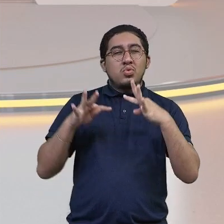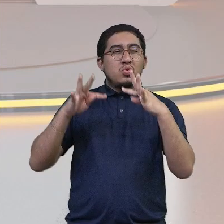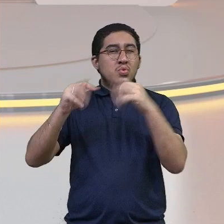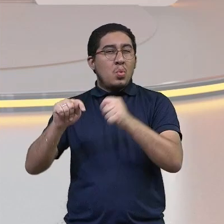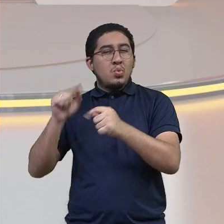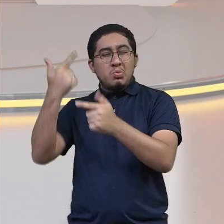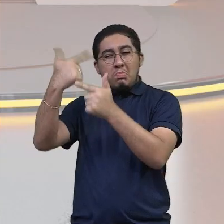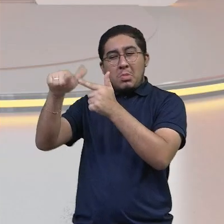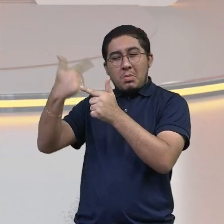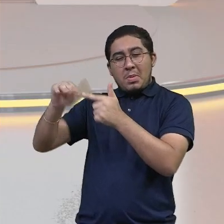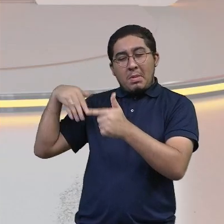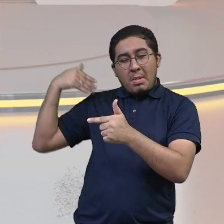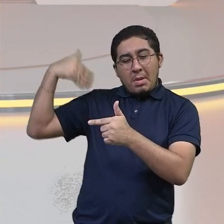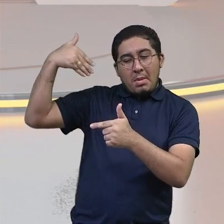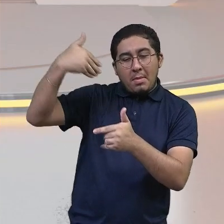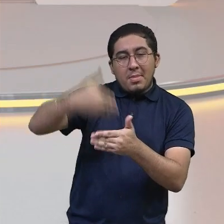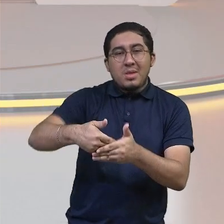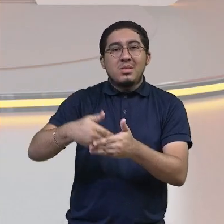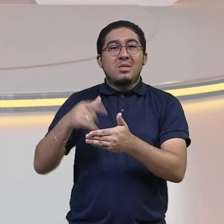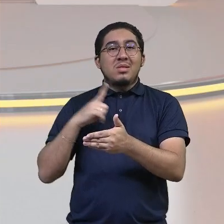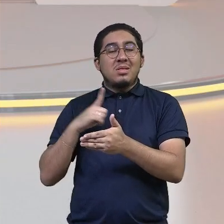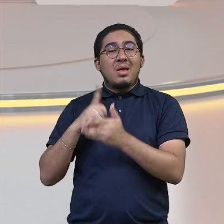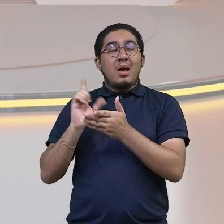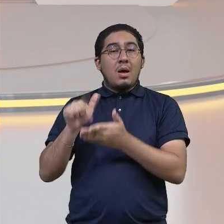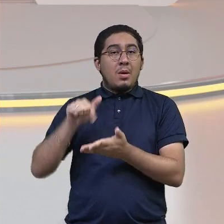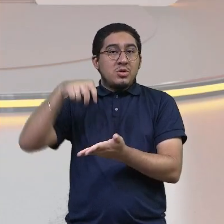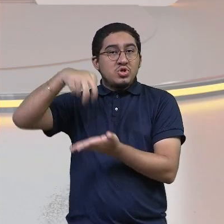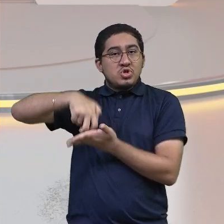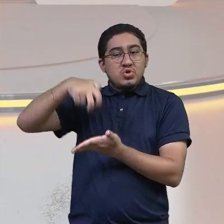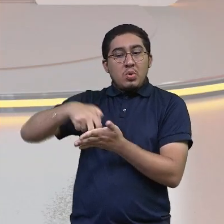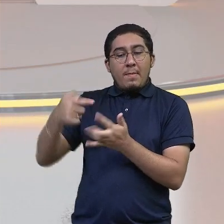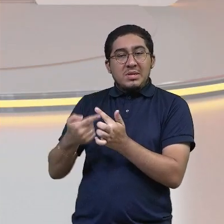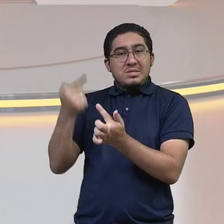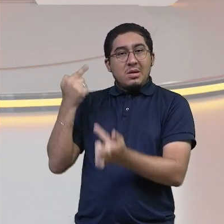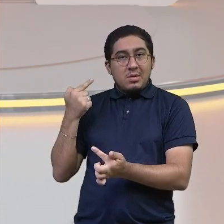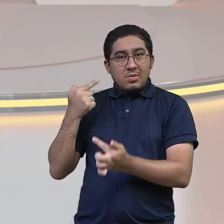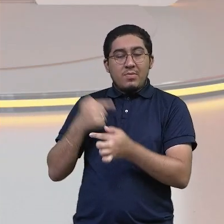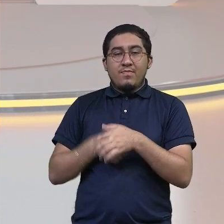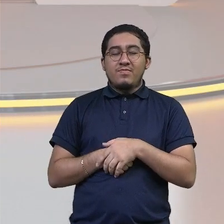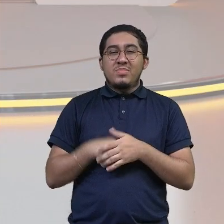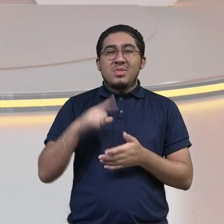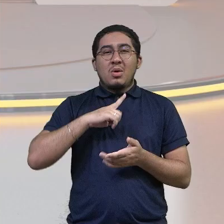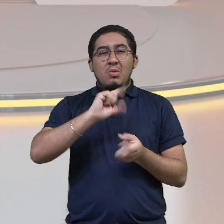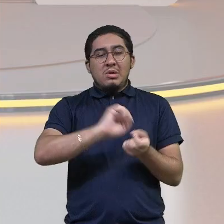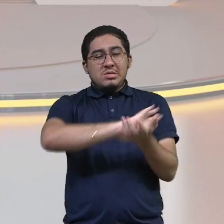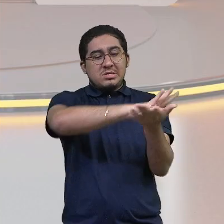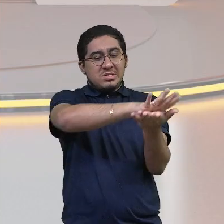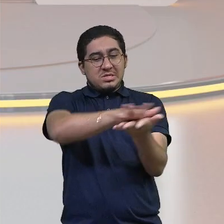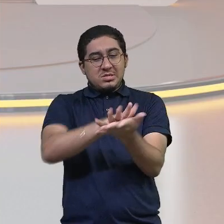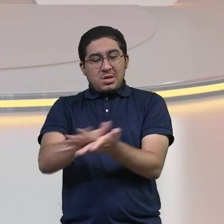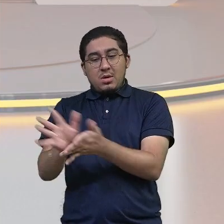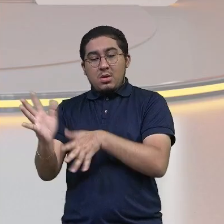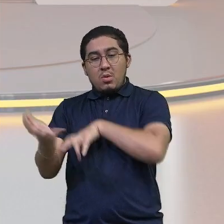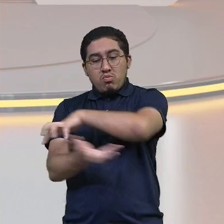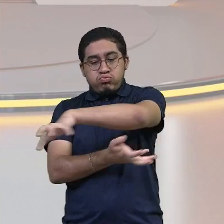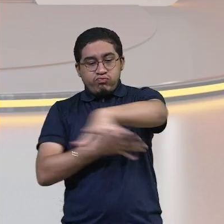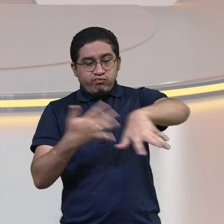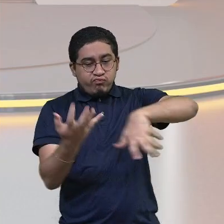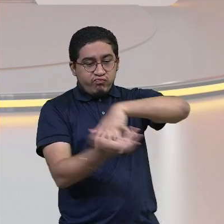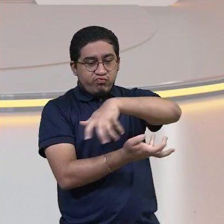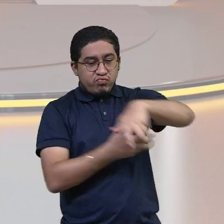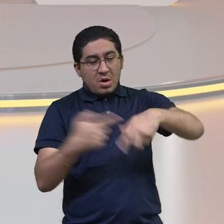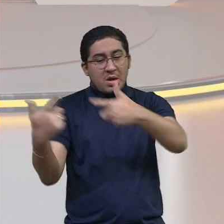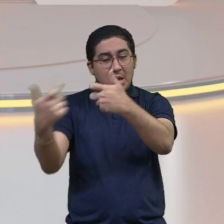lidar com a herança da ditadura, que no caso, destruição, guerras, pessoas